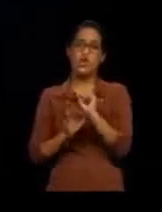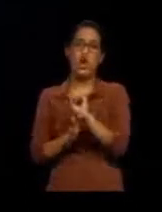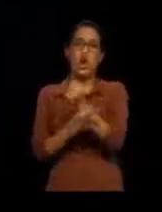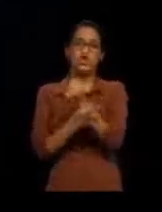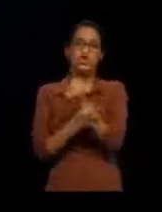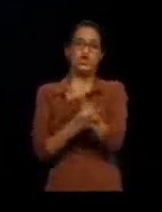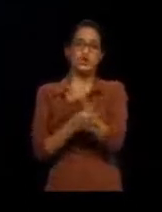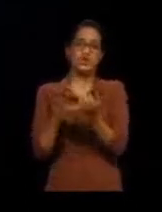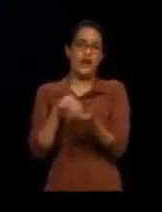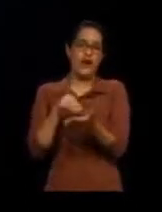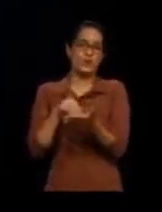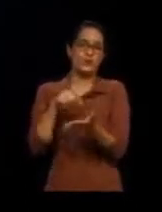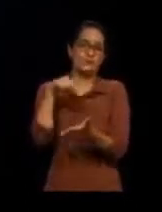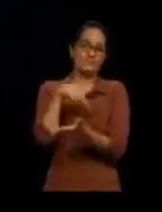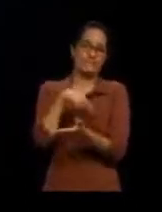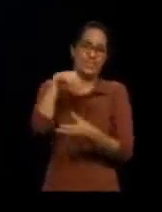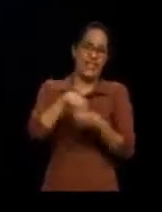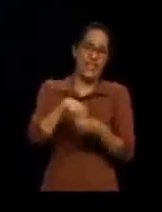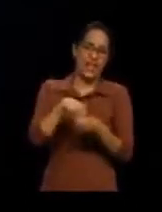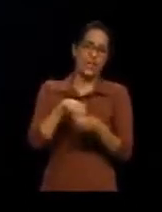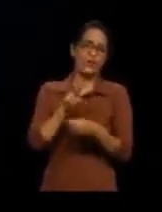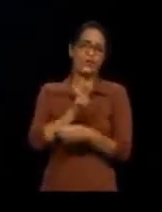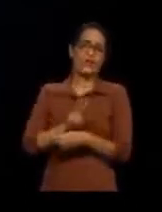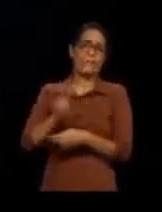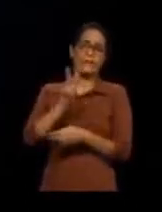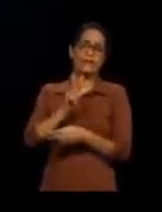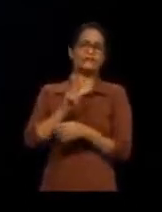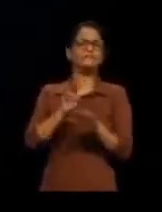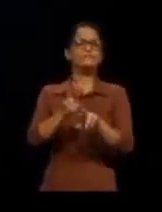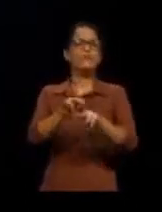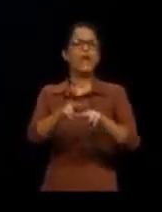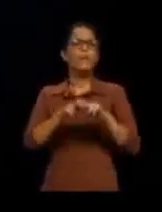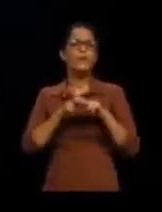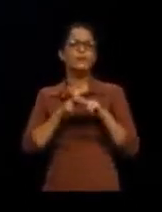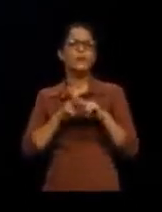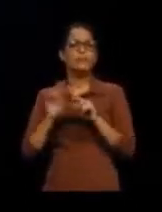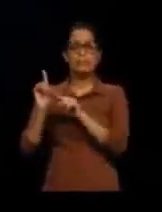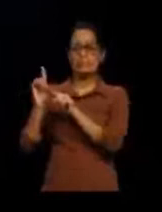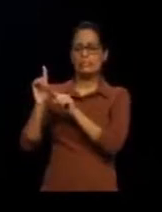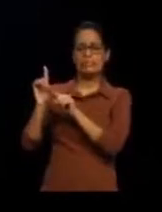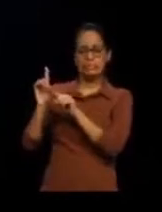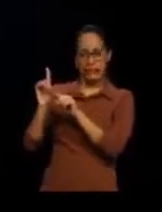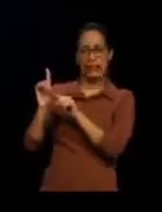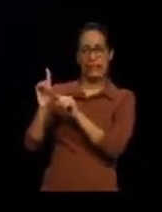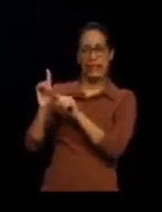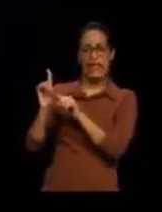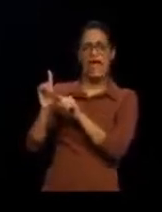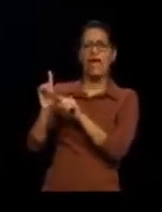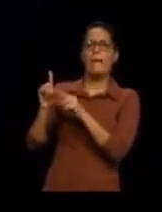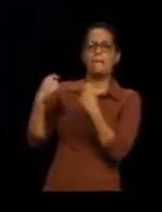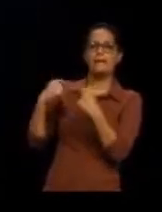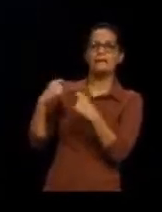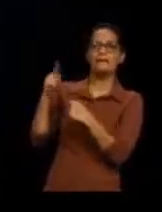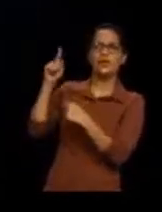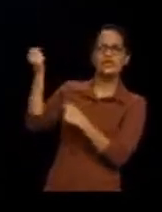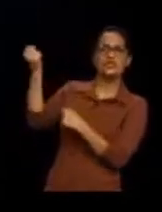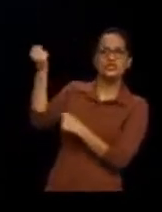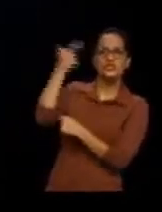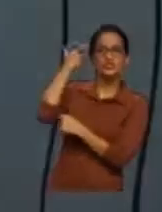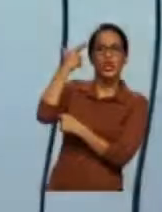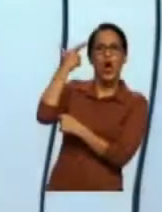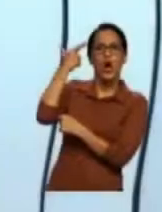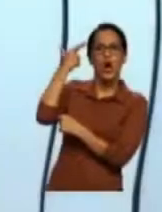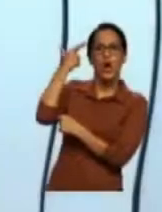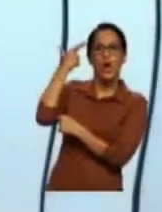Nós sabemos que a nossa vitamina D, a gente precisa de sol. A gente não faz fotossíntese, não. Mas a gente precisa de sol para ficar